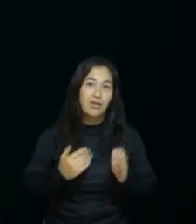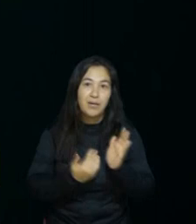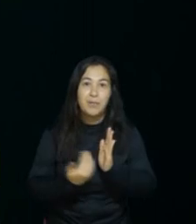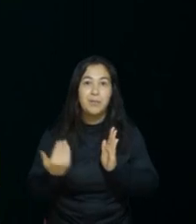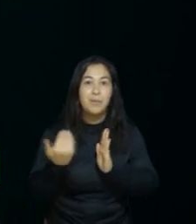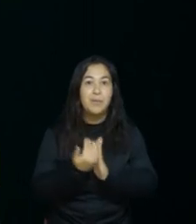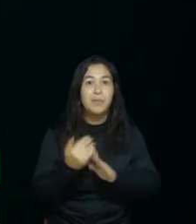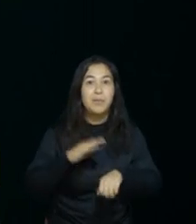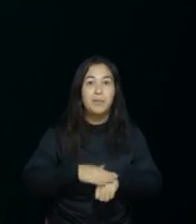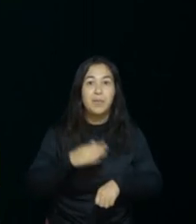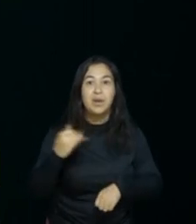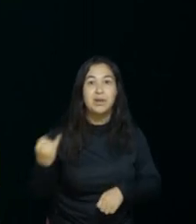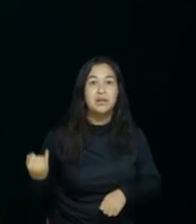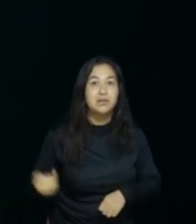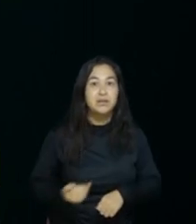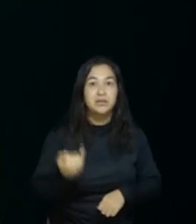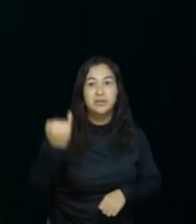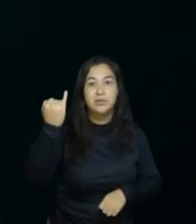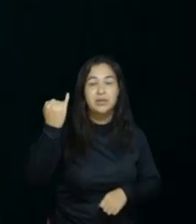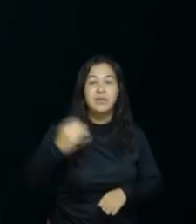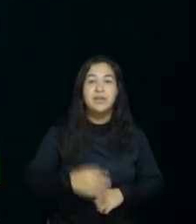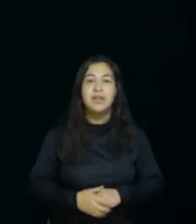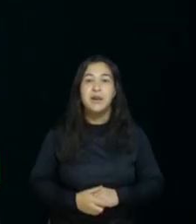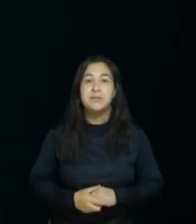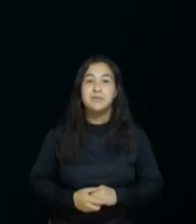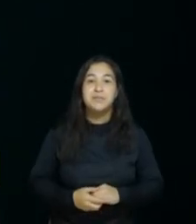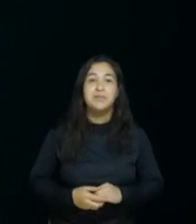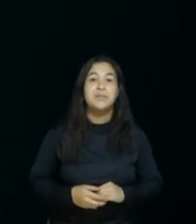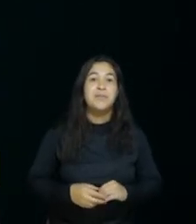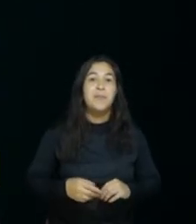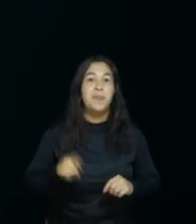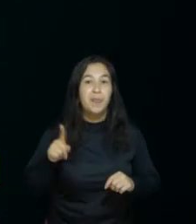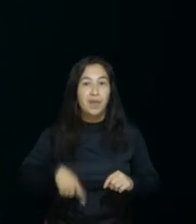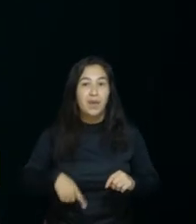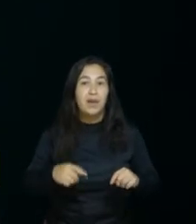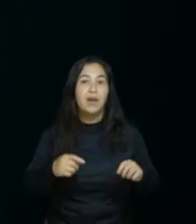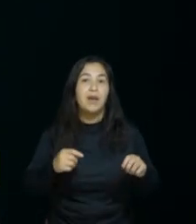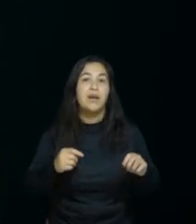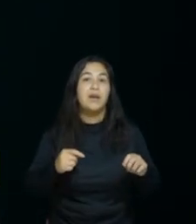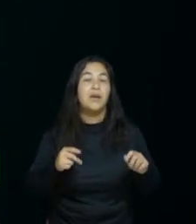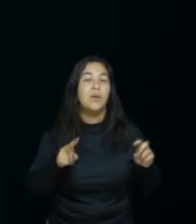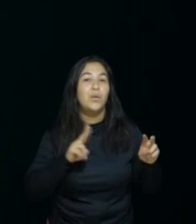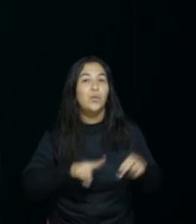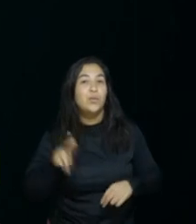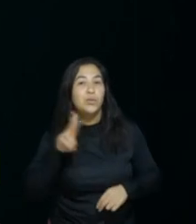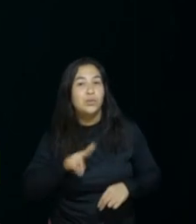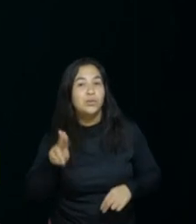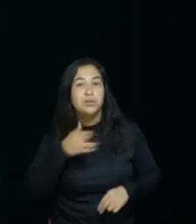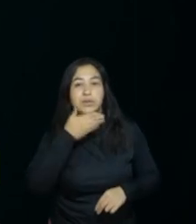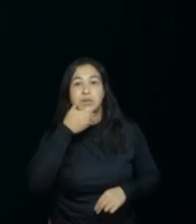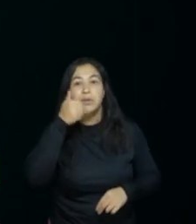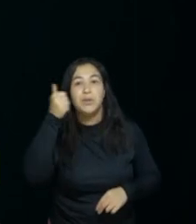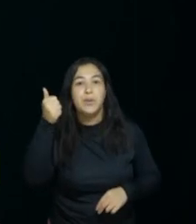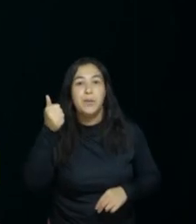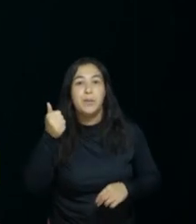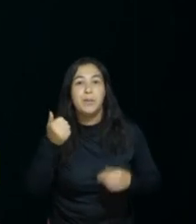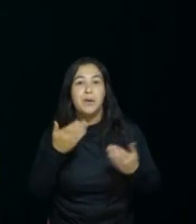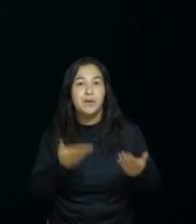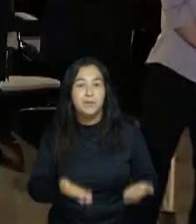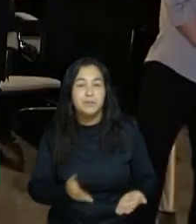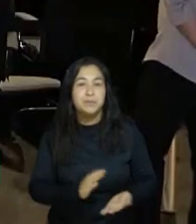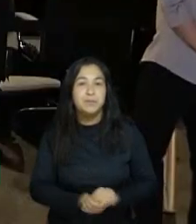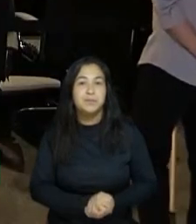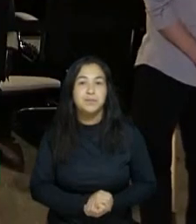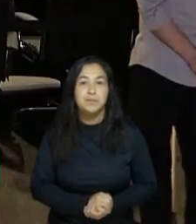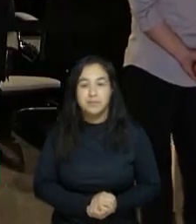importante, atender bem os pacientes de forma mais rápida e eficaz e usando da melhor forma os recursos.